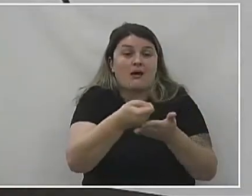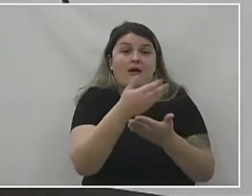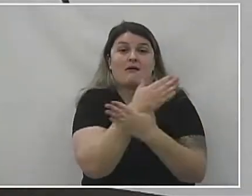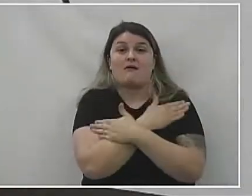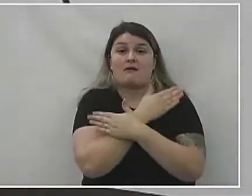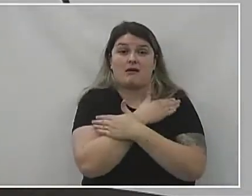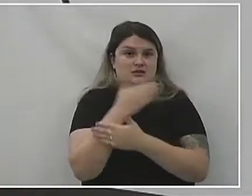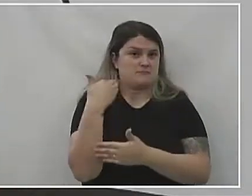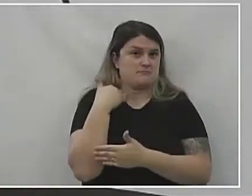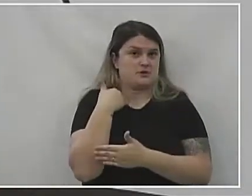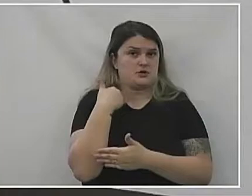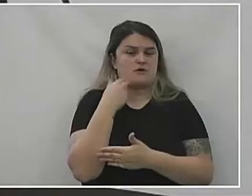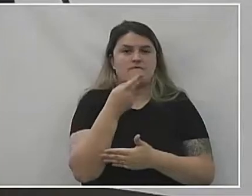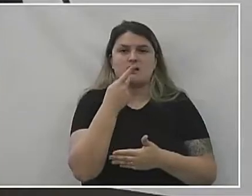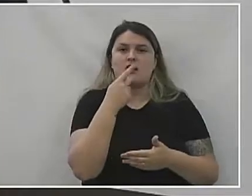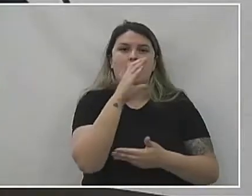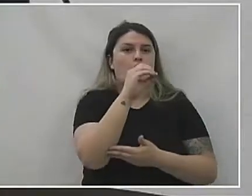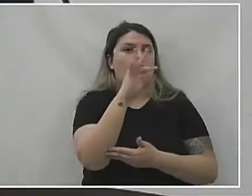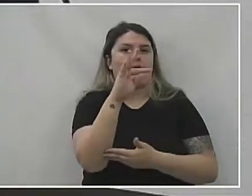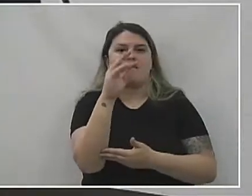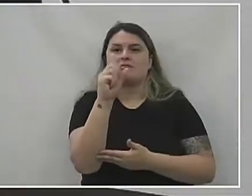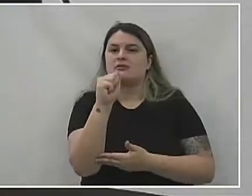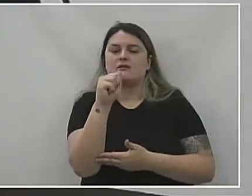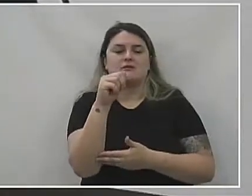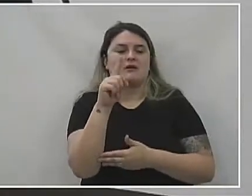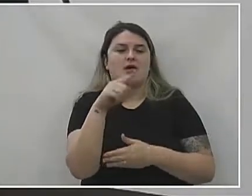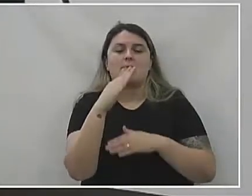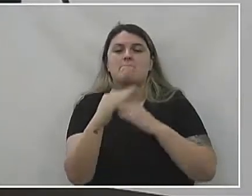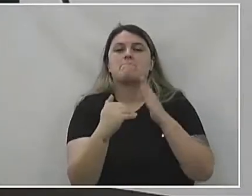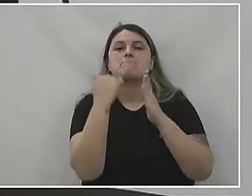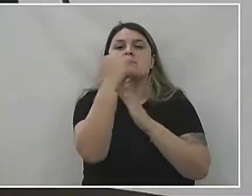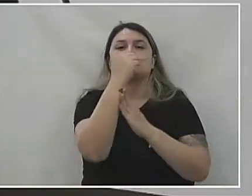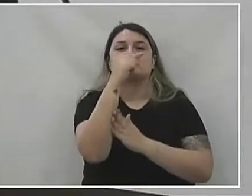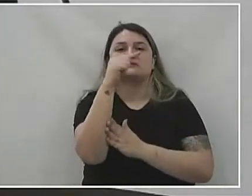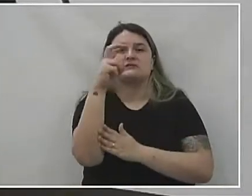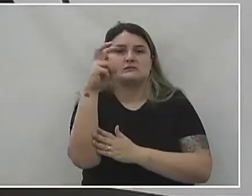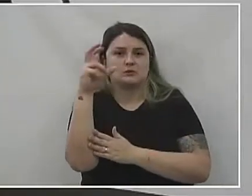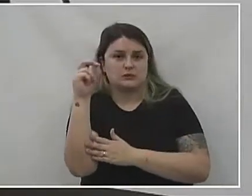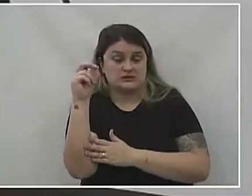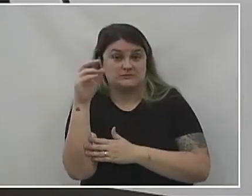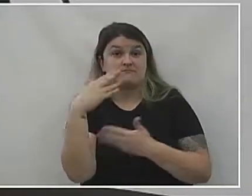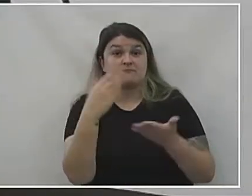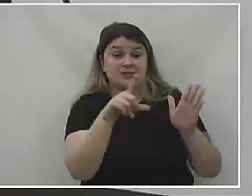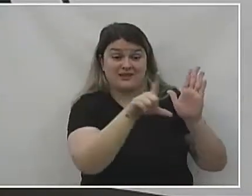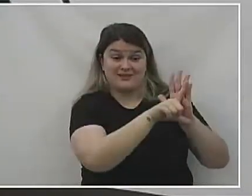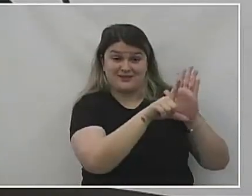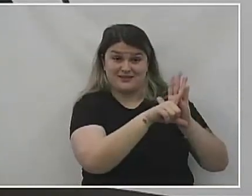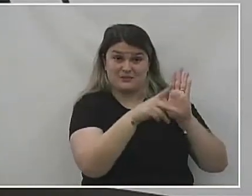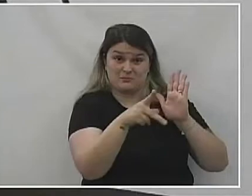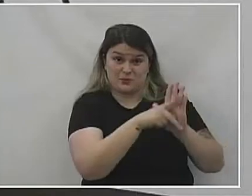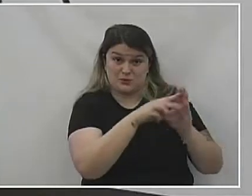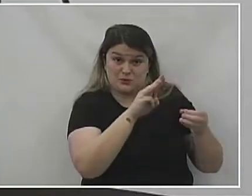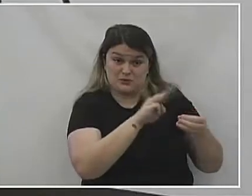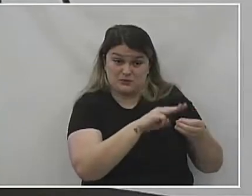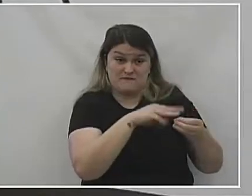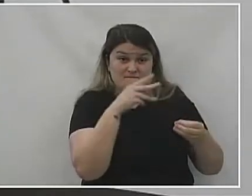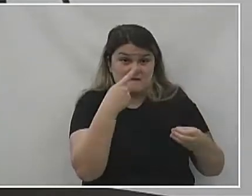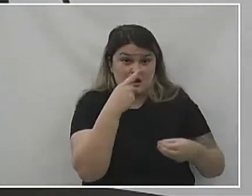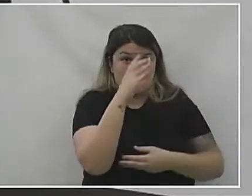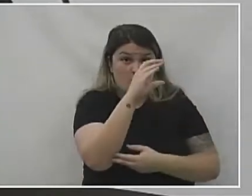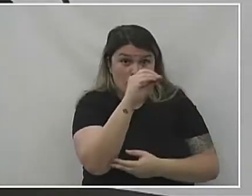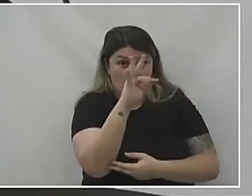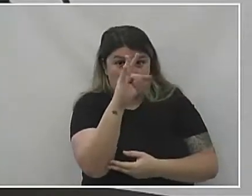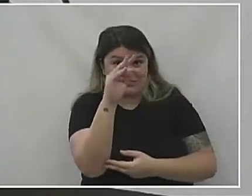caixa informando que a rota para financiamento é cima da 150 e isso está errado a lei se trata que a